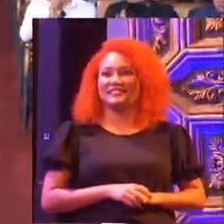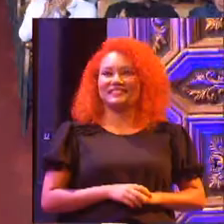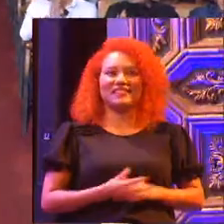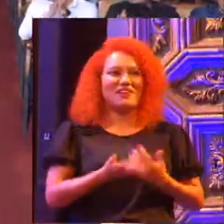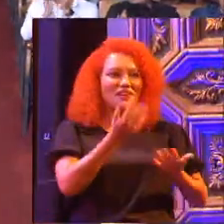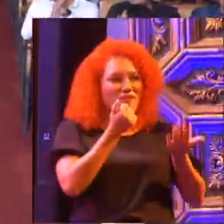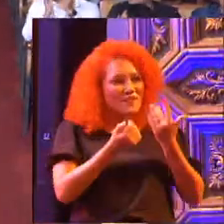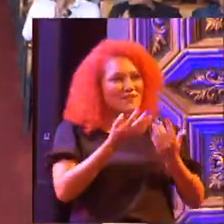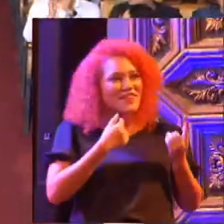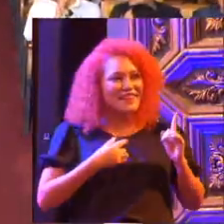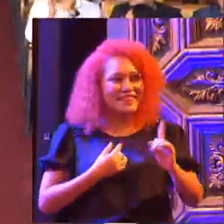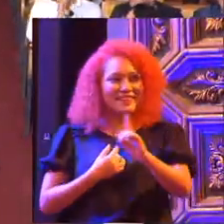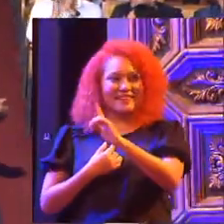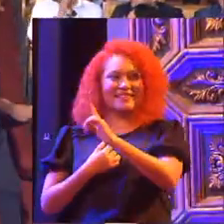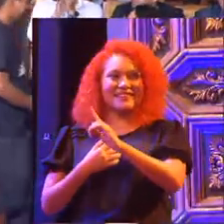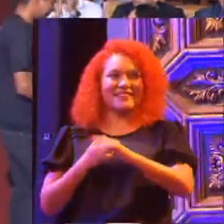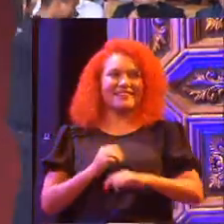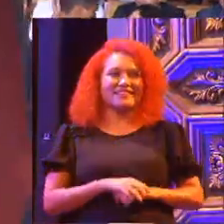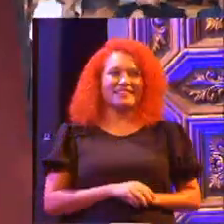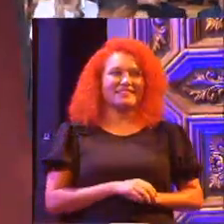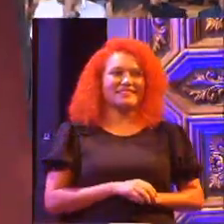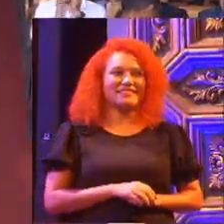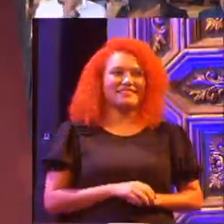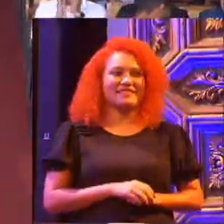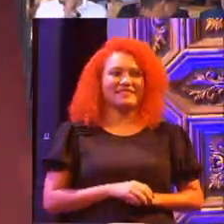Vem pra cá com a gente.